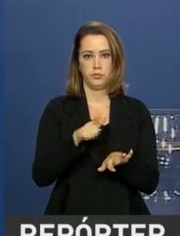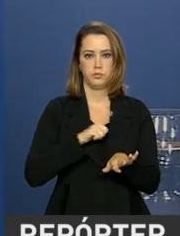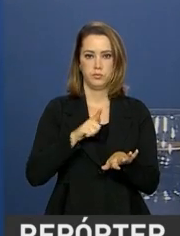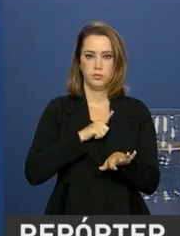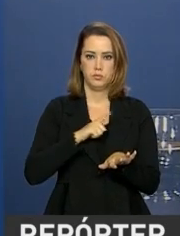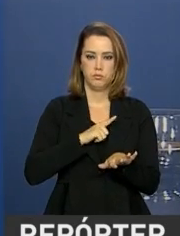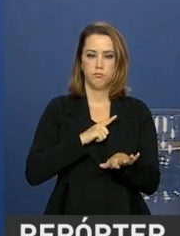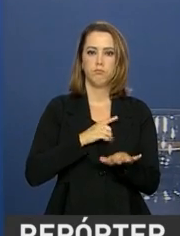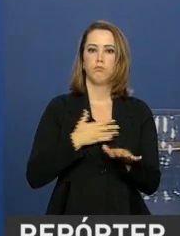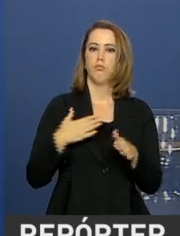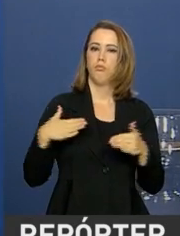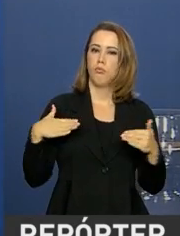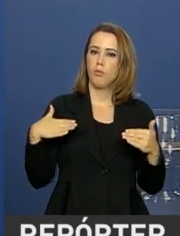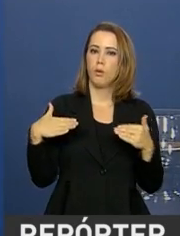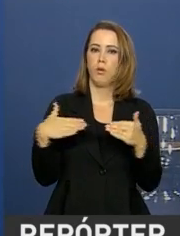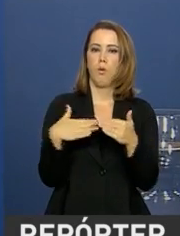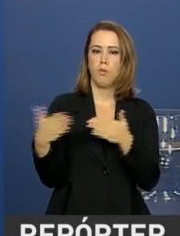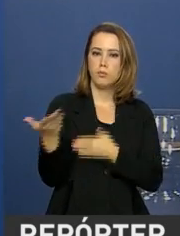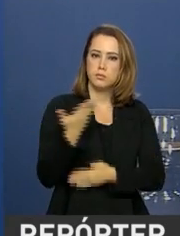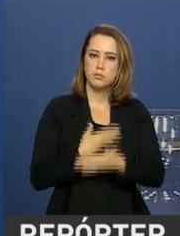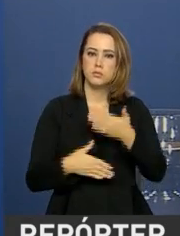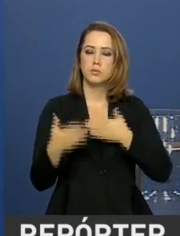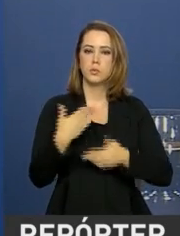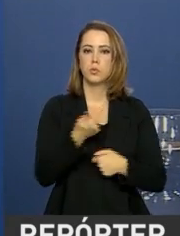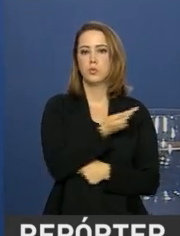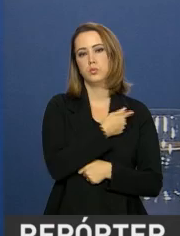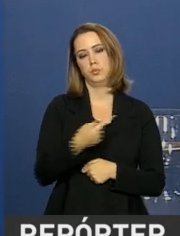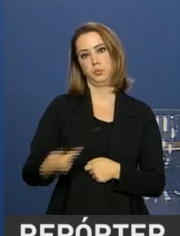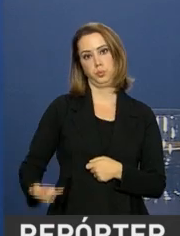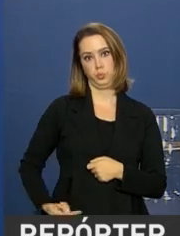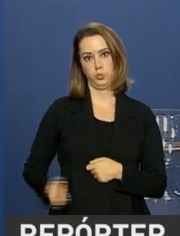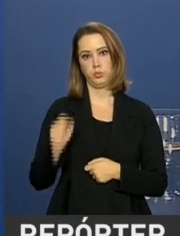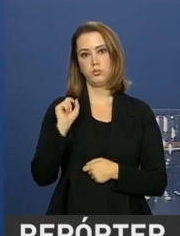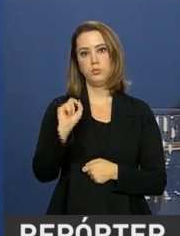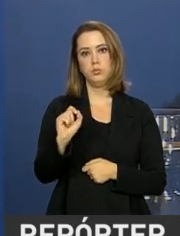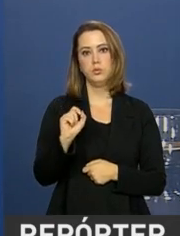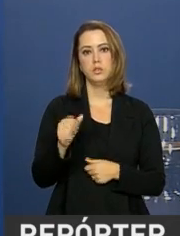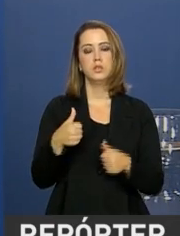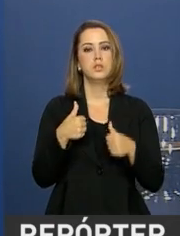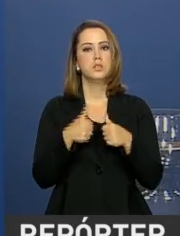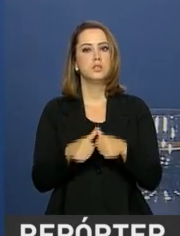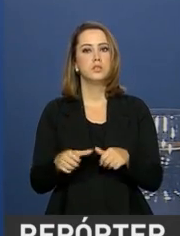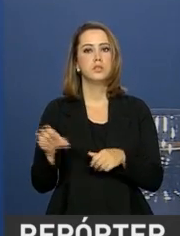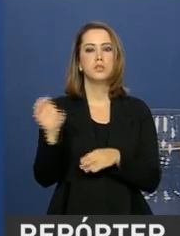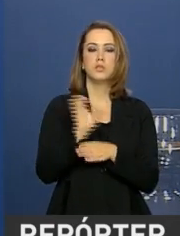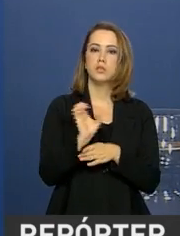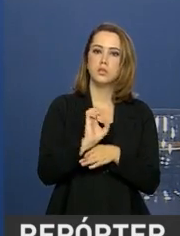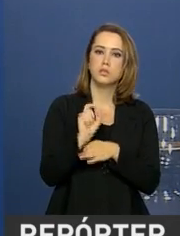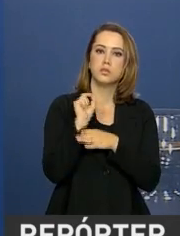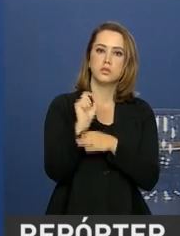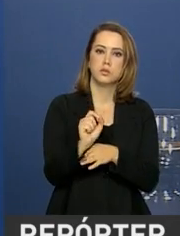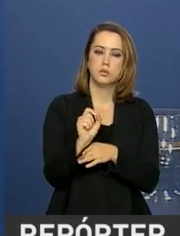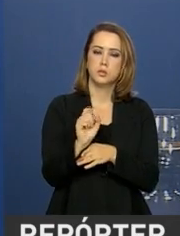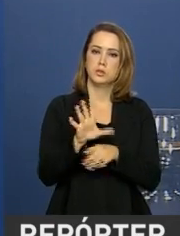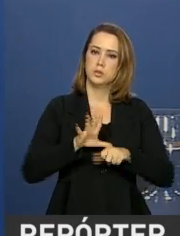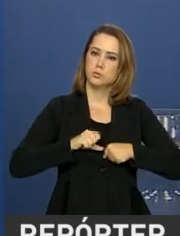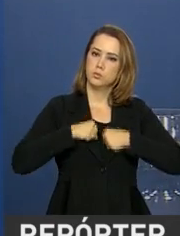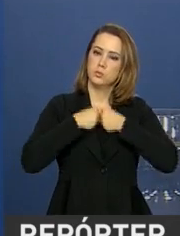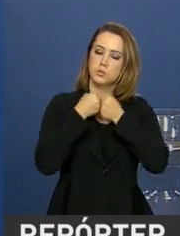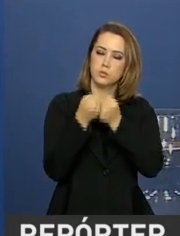demonstração Clara eh dos governadores de que estavam participando de um